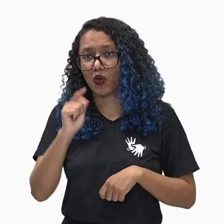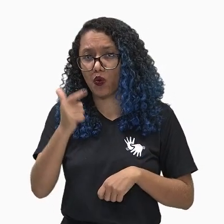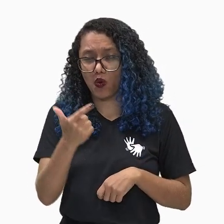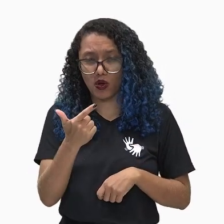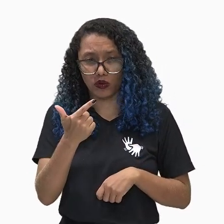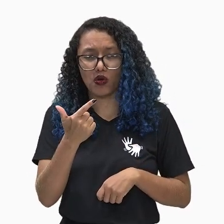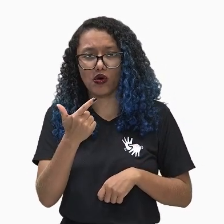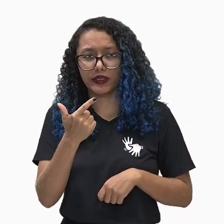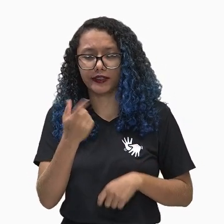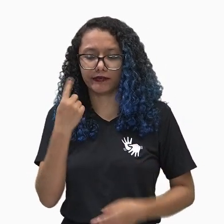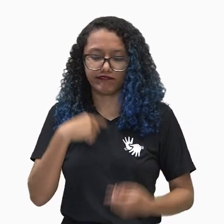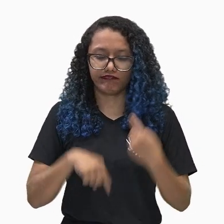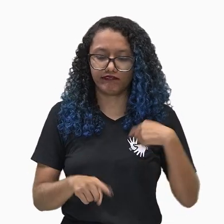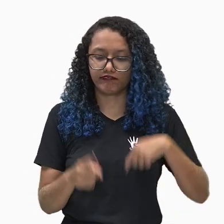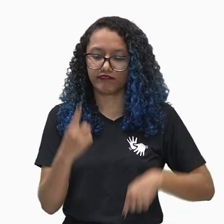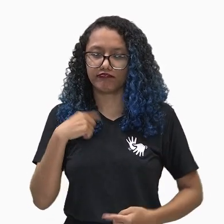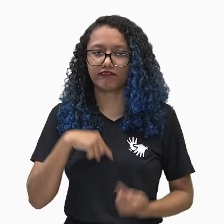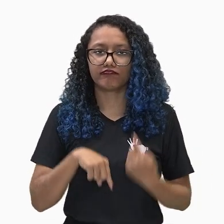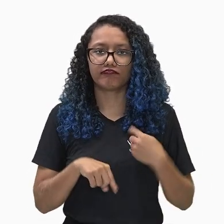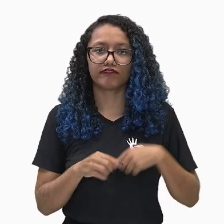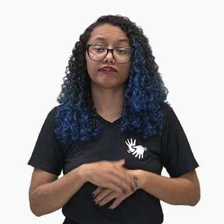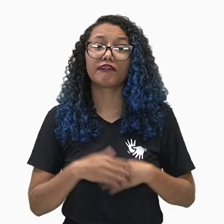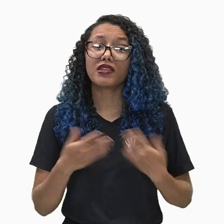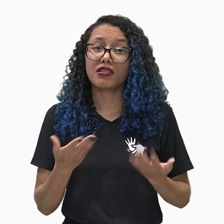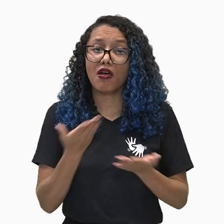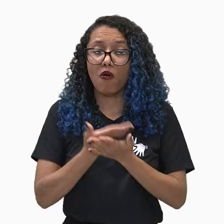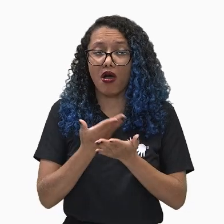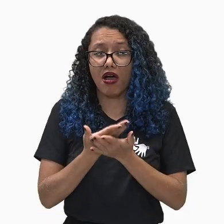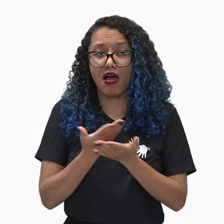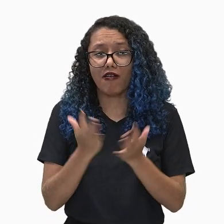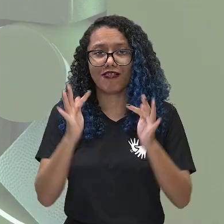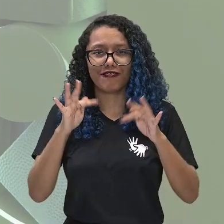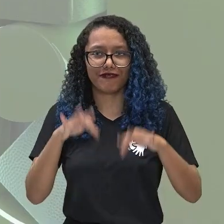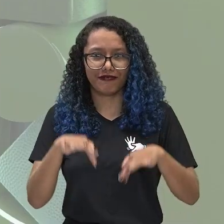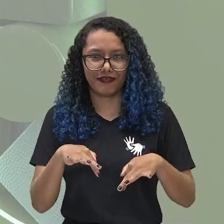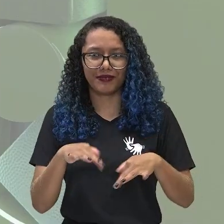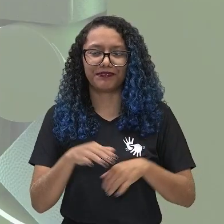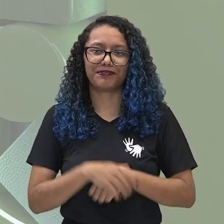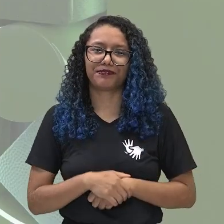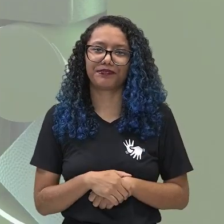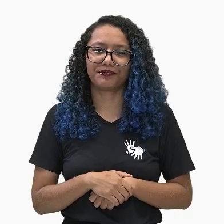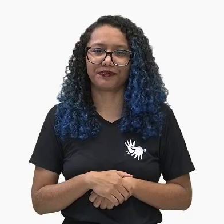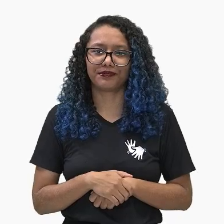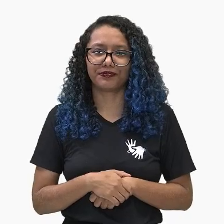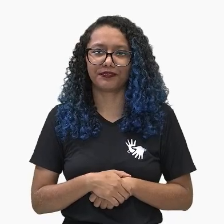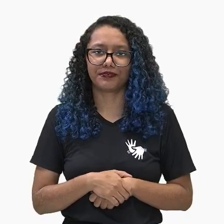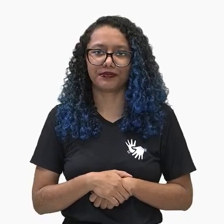oxigênio. E assim nós finalizamos a nossa revisão.